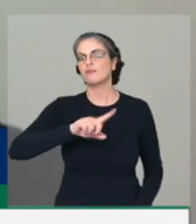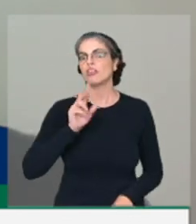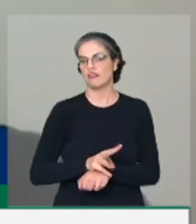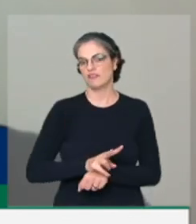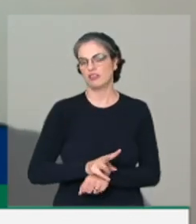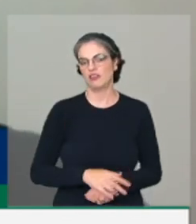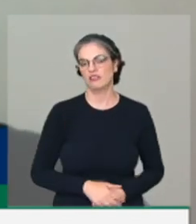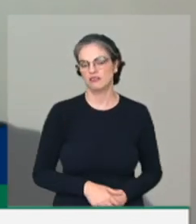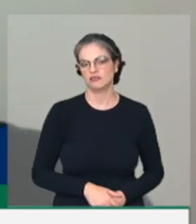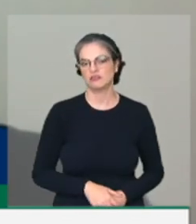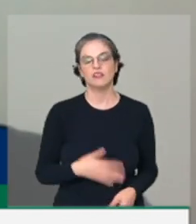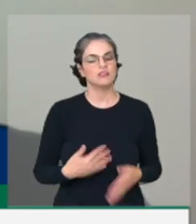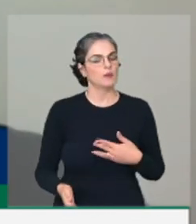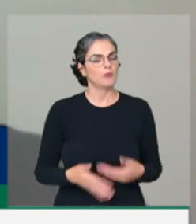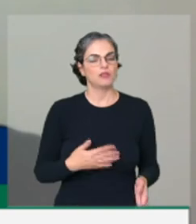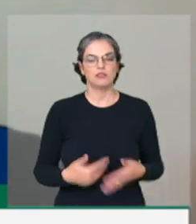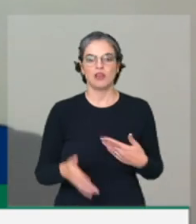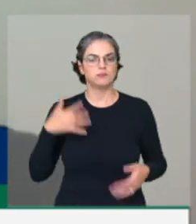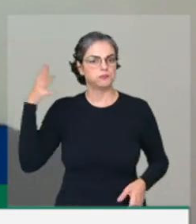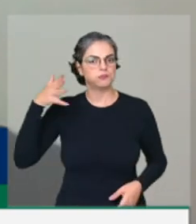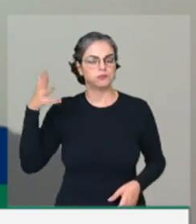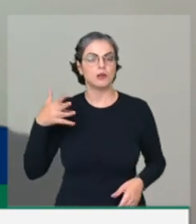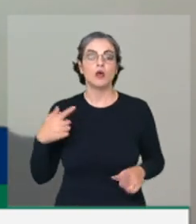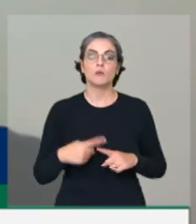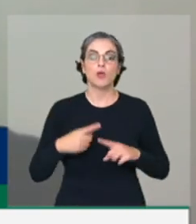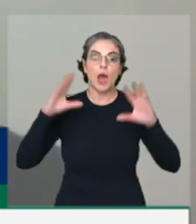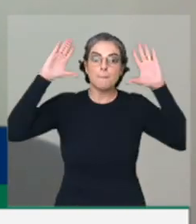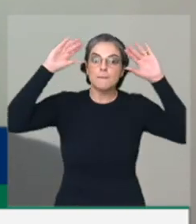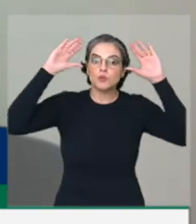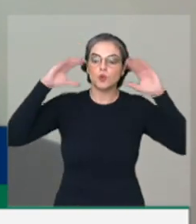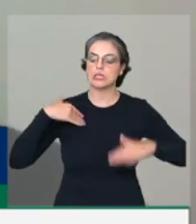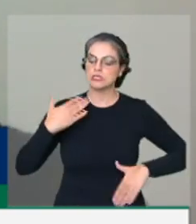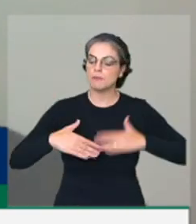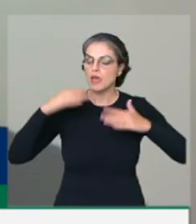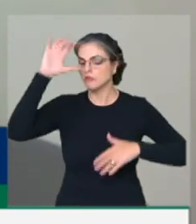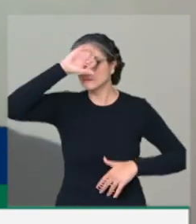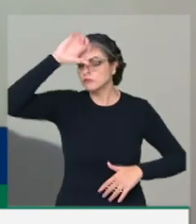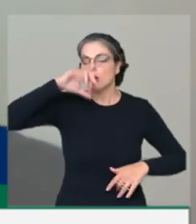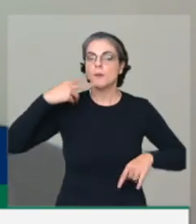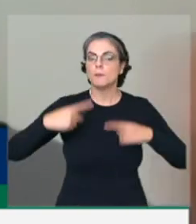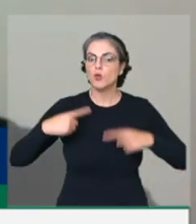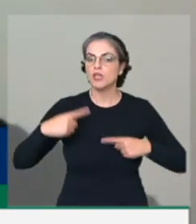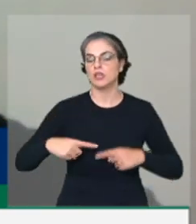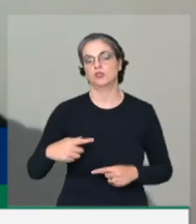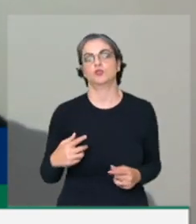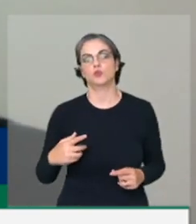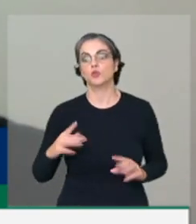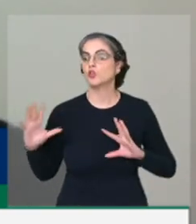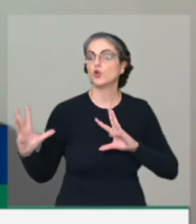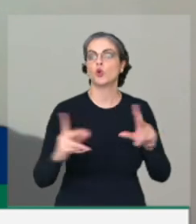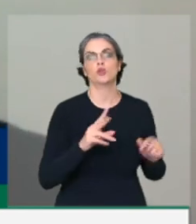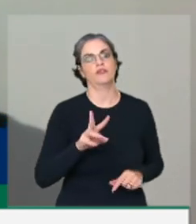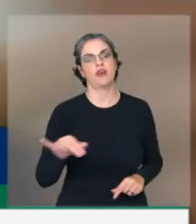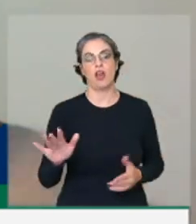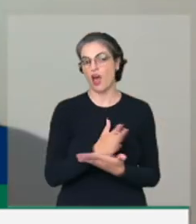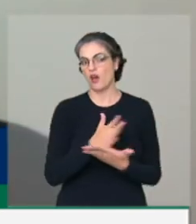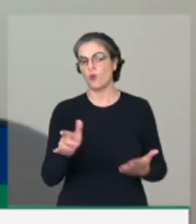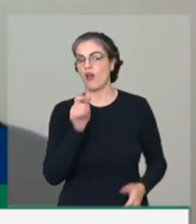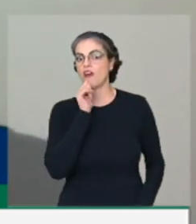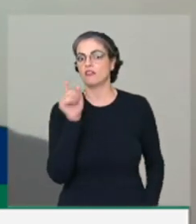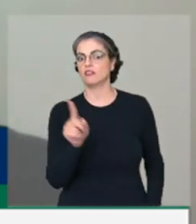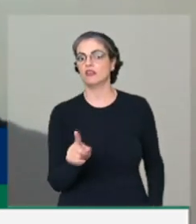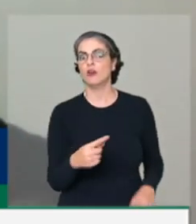de visão. O amadurecimento político, todos passarão, qualquer um. Alguns não passaram ainda, pois mesmo depois do vídeo, da minha fala e do que eu